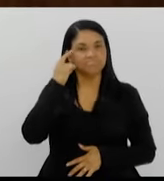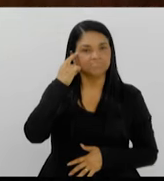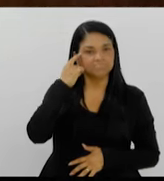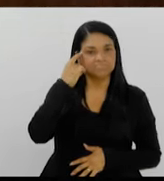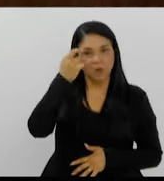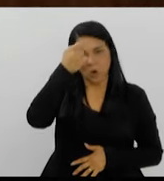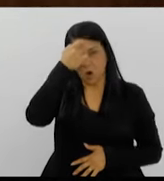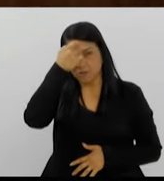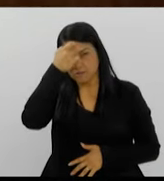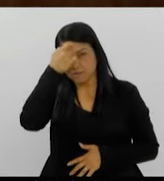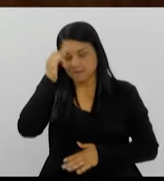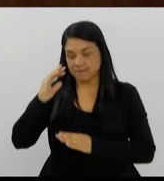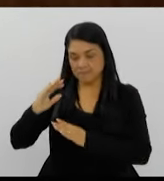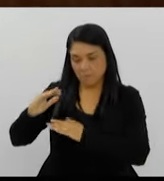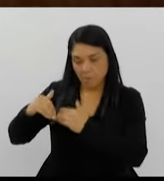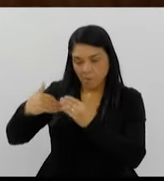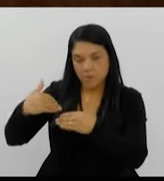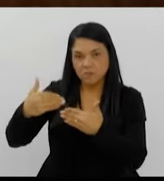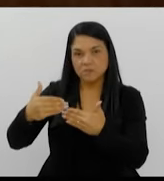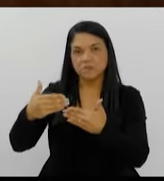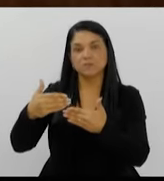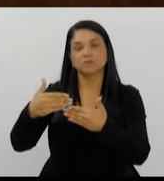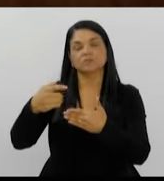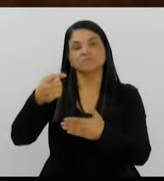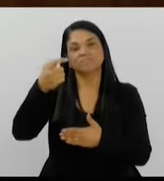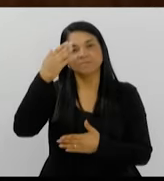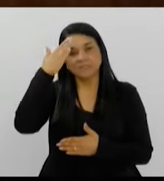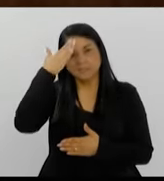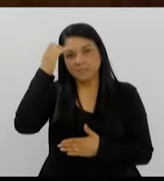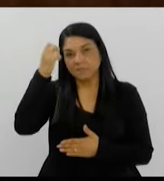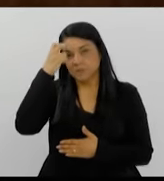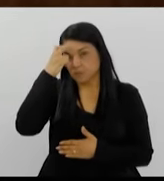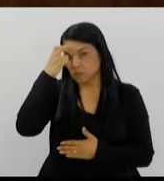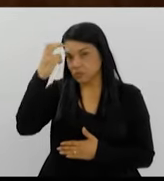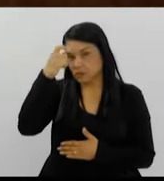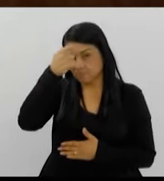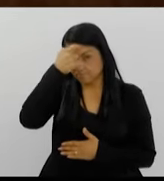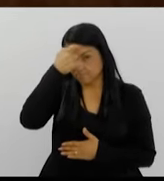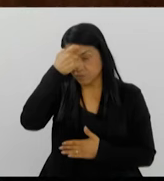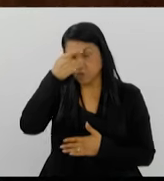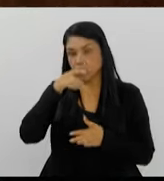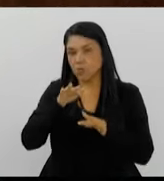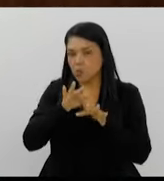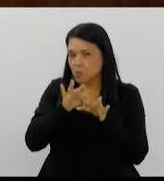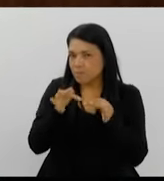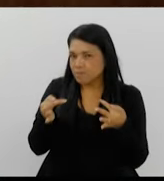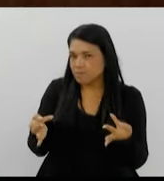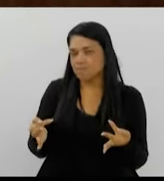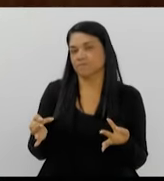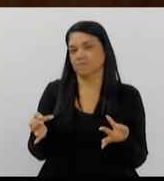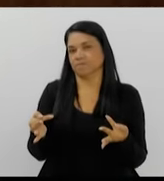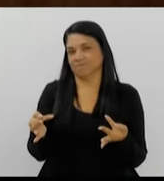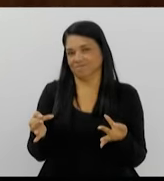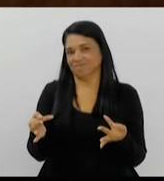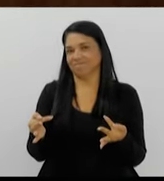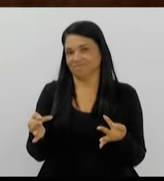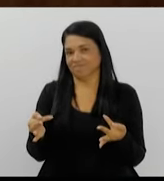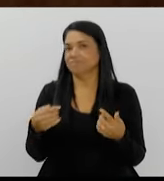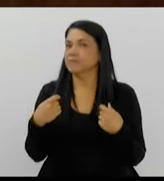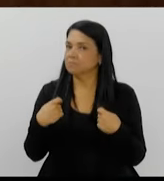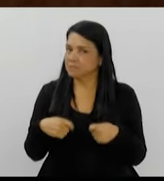processo ele possa ter discernimento e sabedoria e também humildade e simplicidade porque porque nós